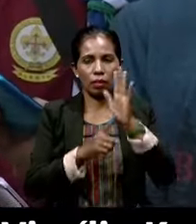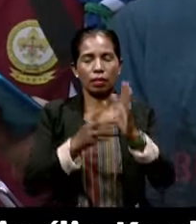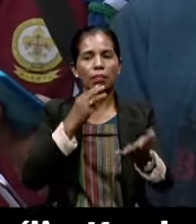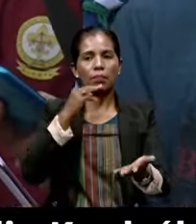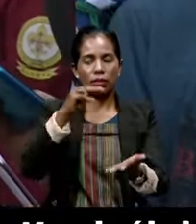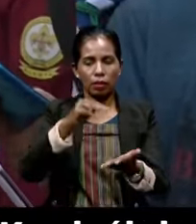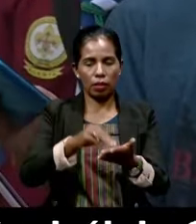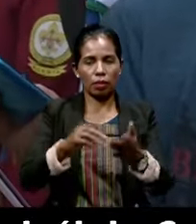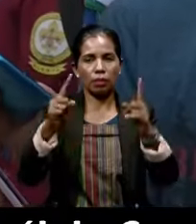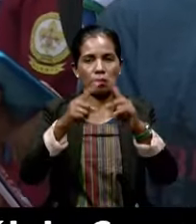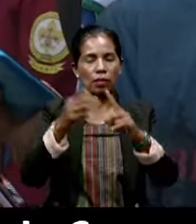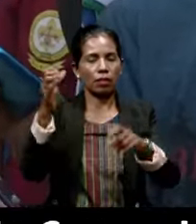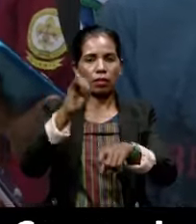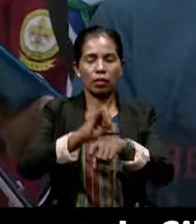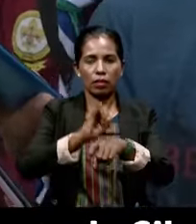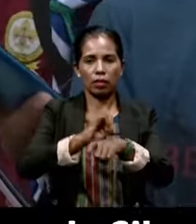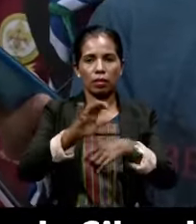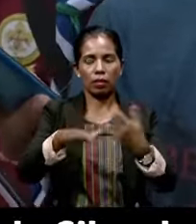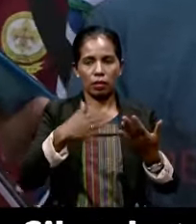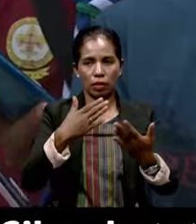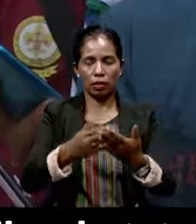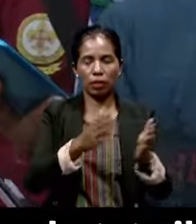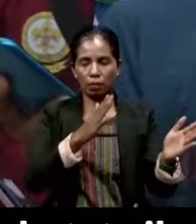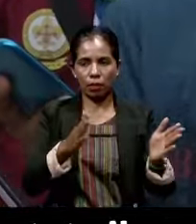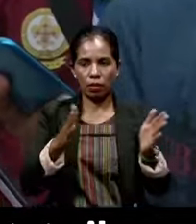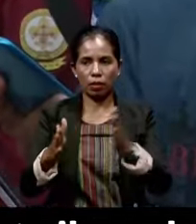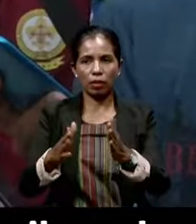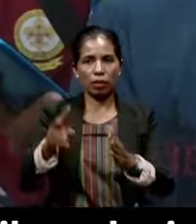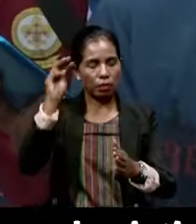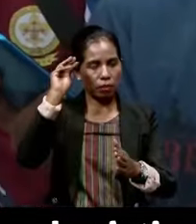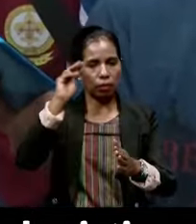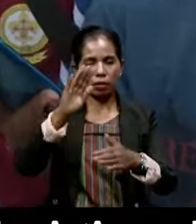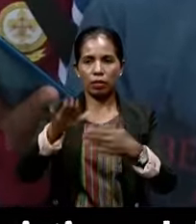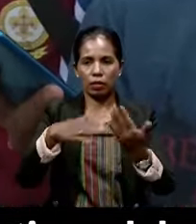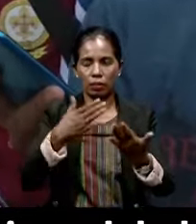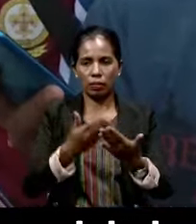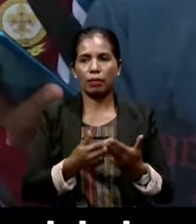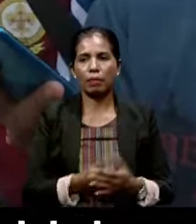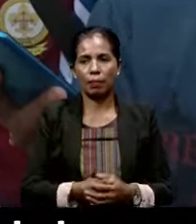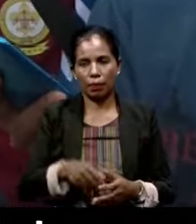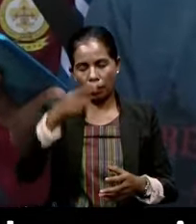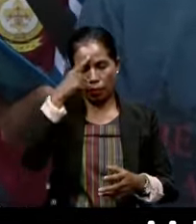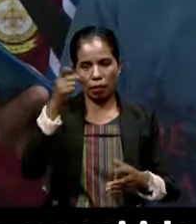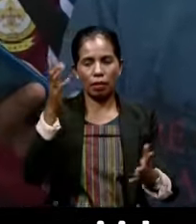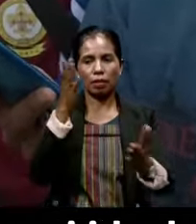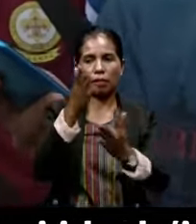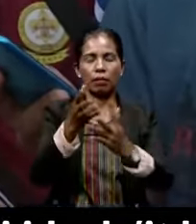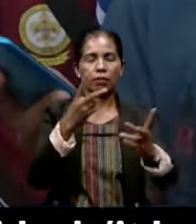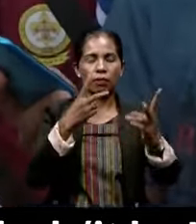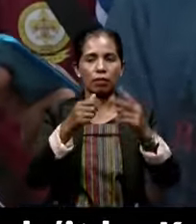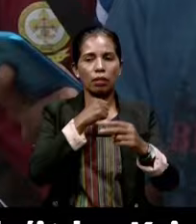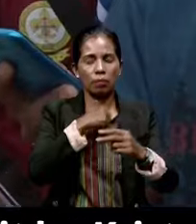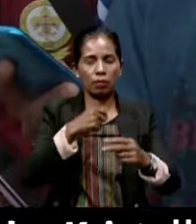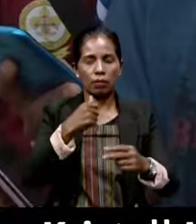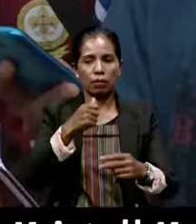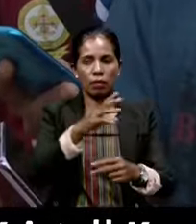a paróquia Roto-Roto, atu prepara ministros extraordinários. Tamba, para visitar um Papa Nian, te